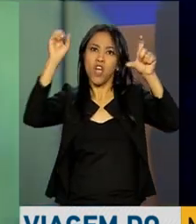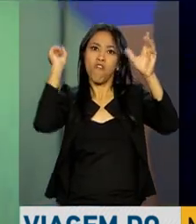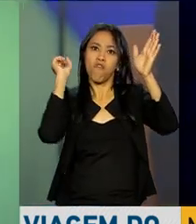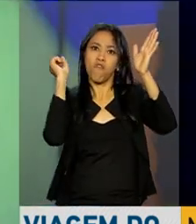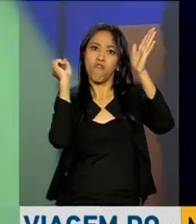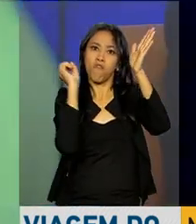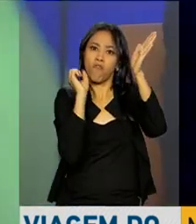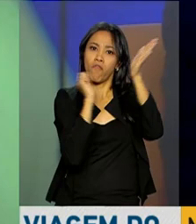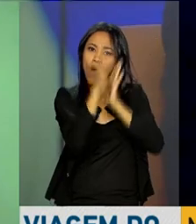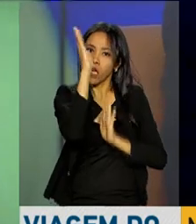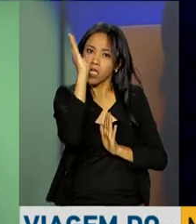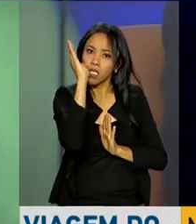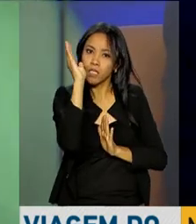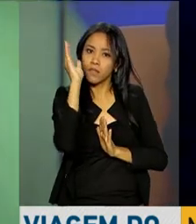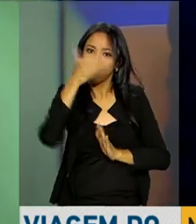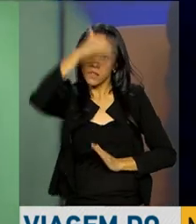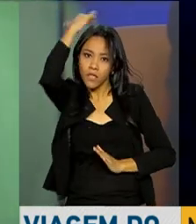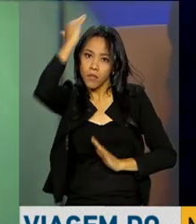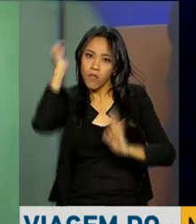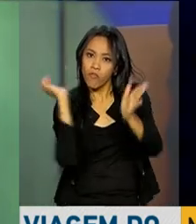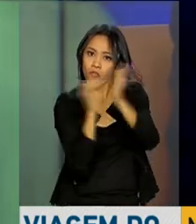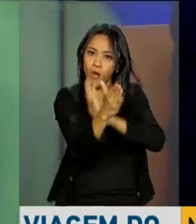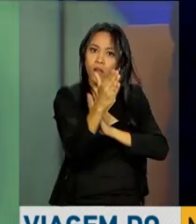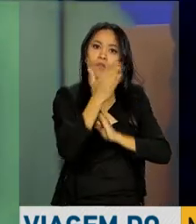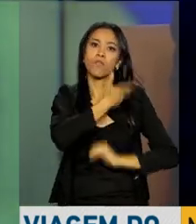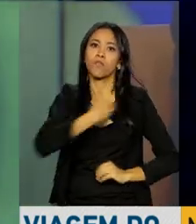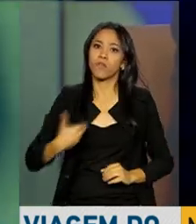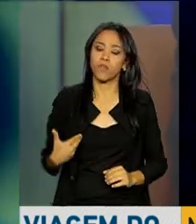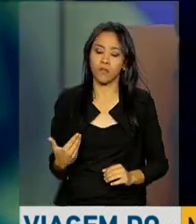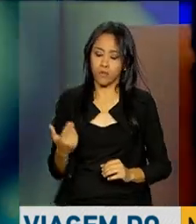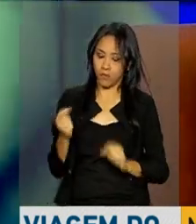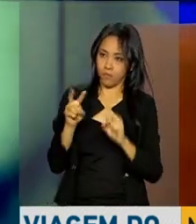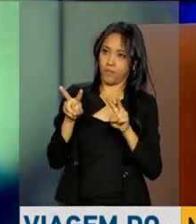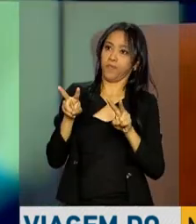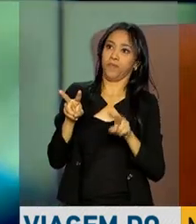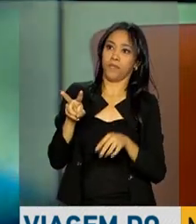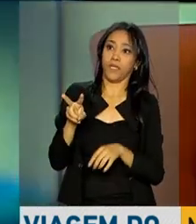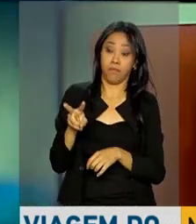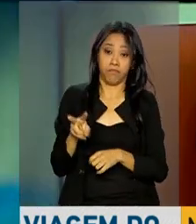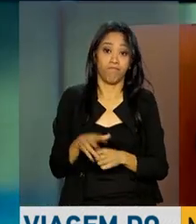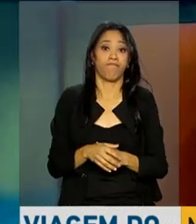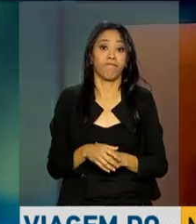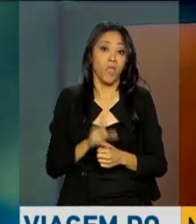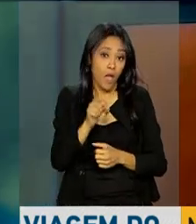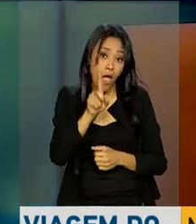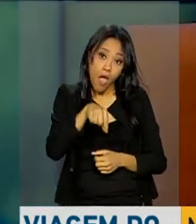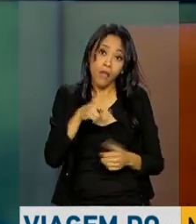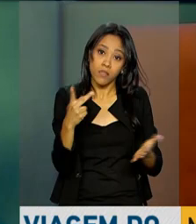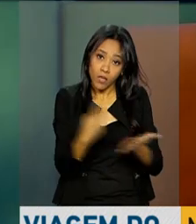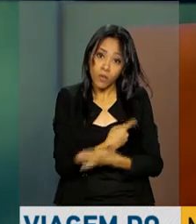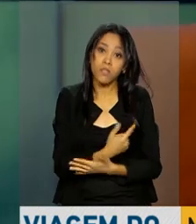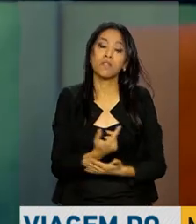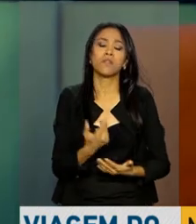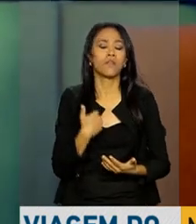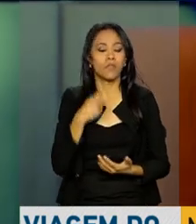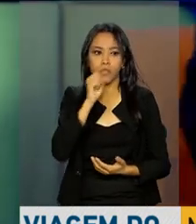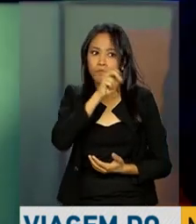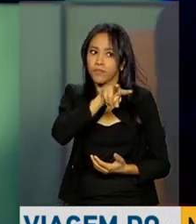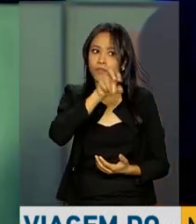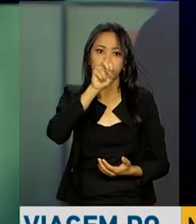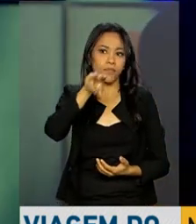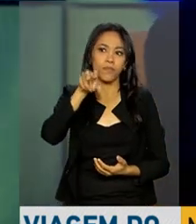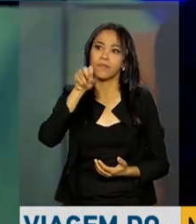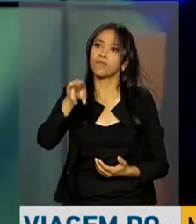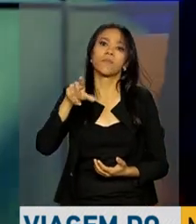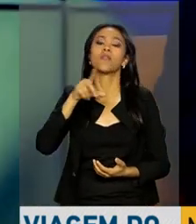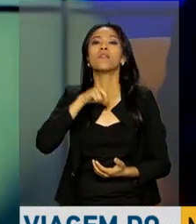Temer, o slogan que as pessoas colocam, né? Então, o que tem acontecido é isso. Com muita frequência acontece